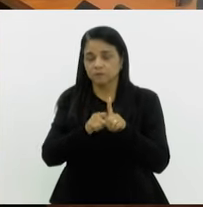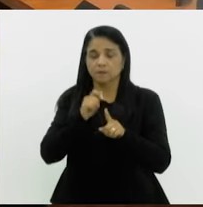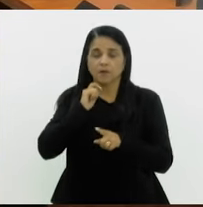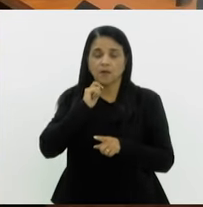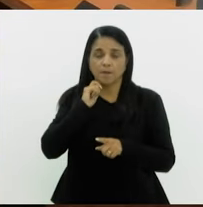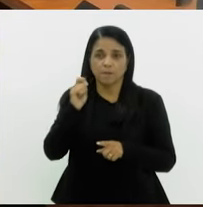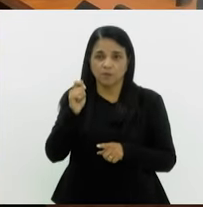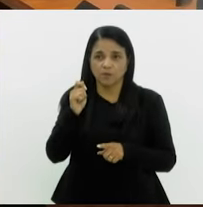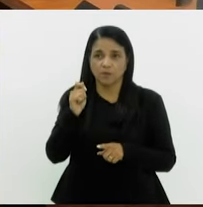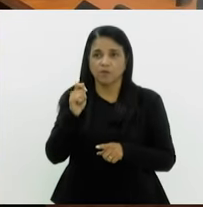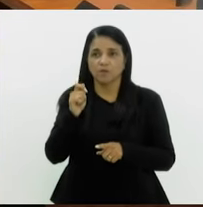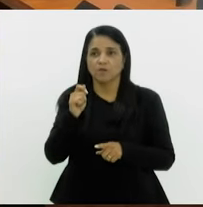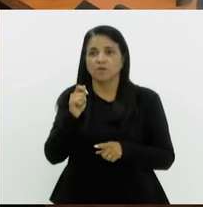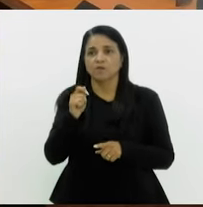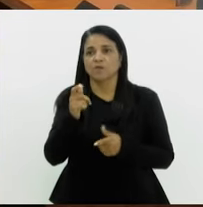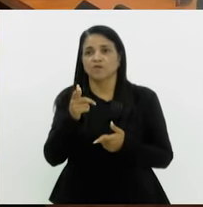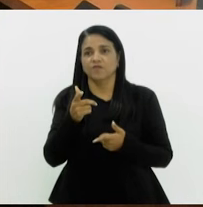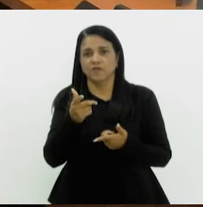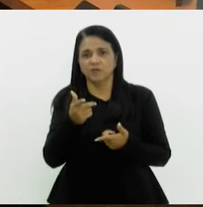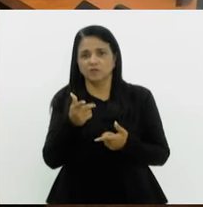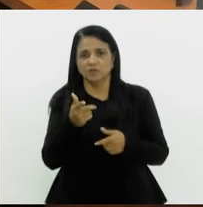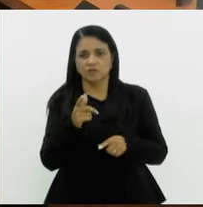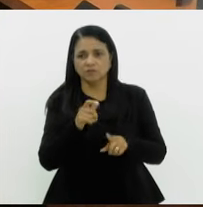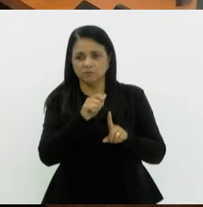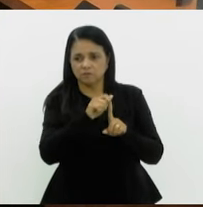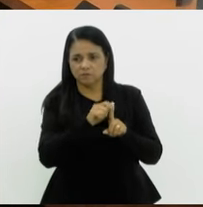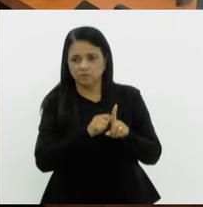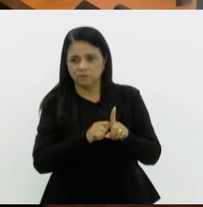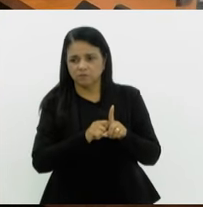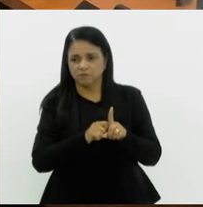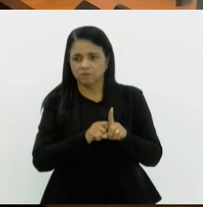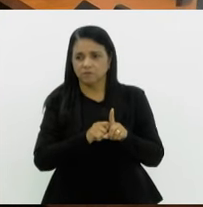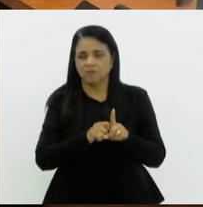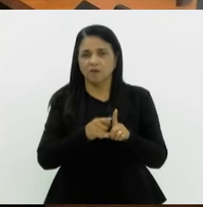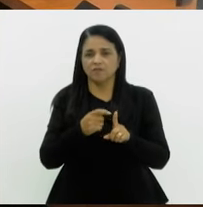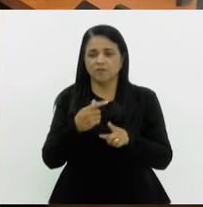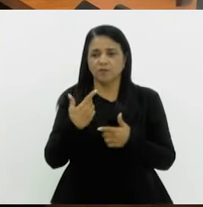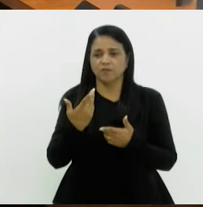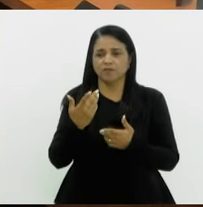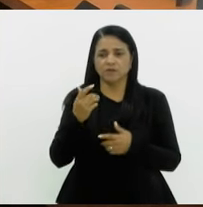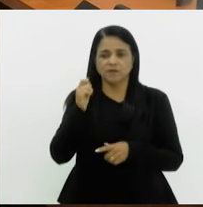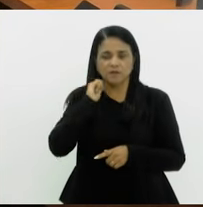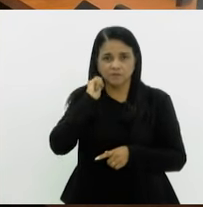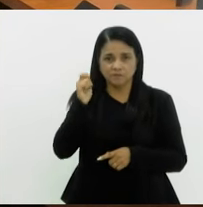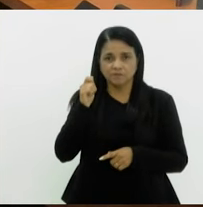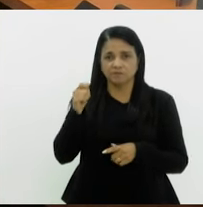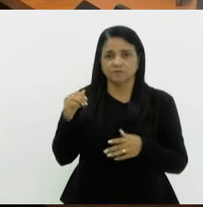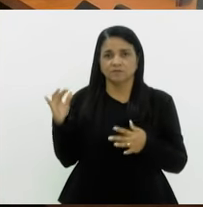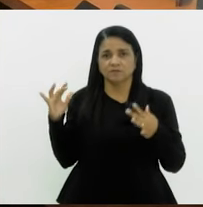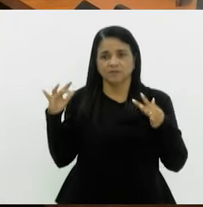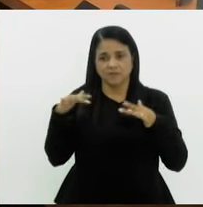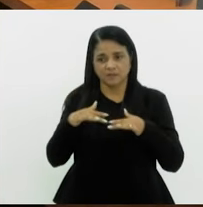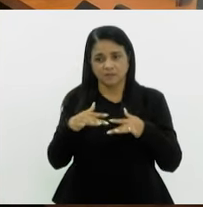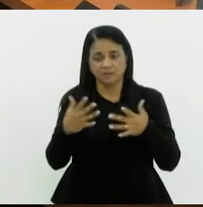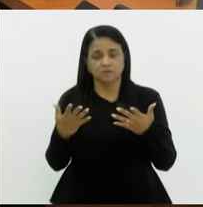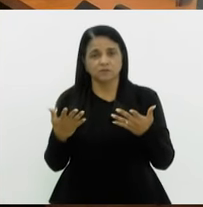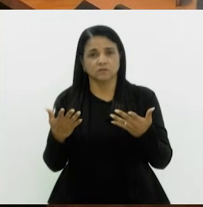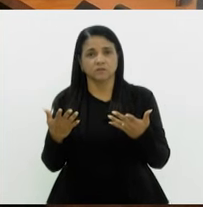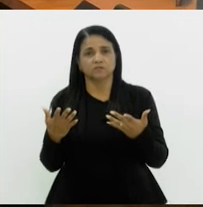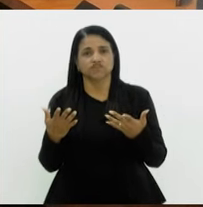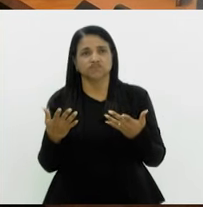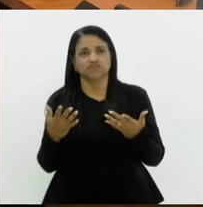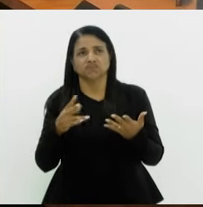abril, teve algumas invasões, né? Mas nada assim significativo, nada que tenha